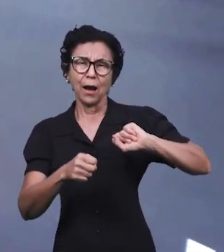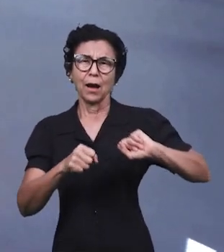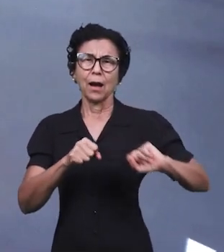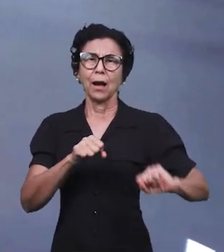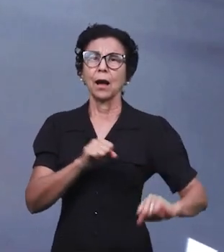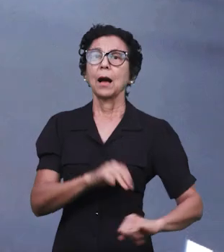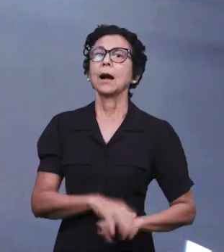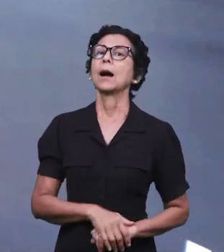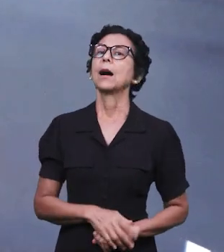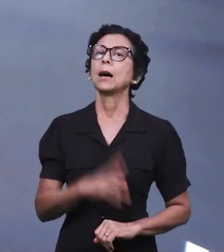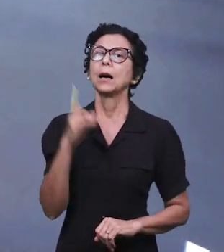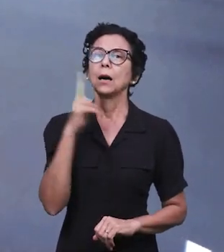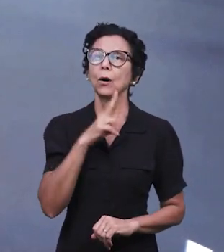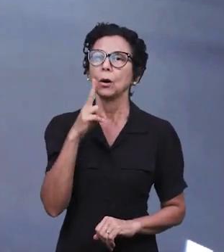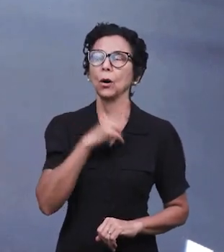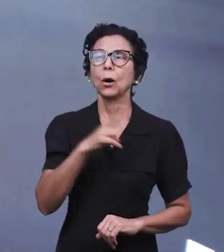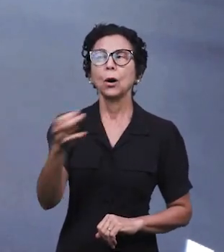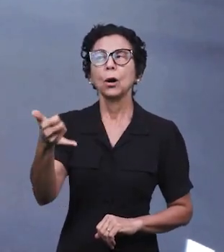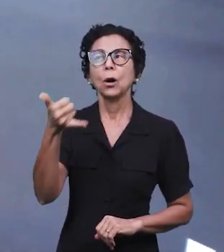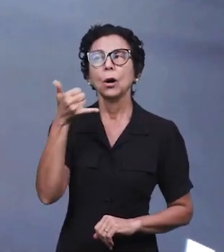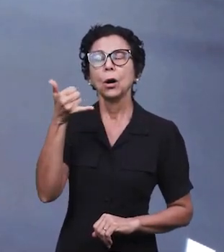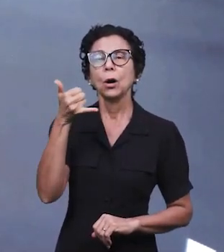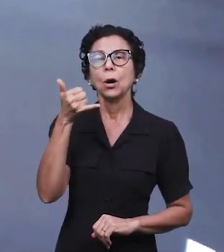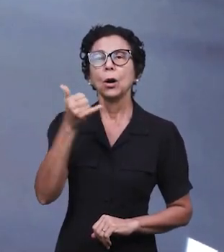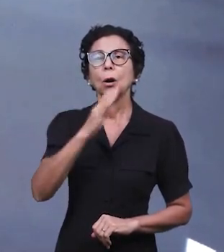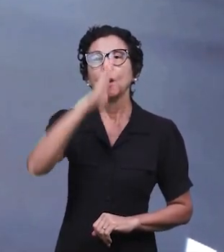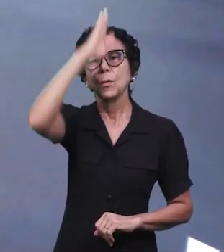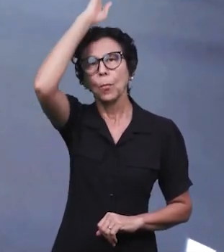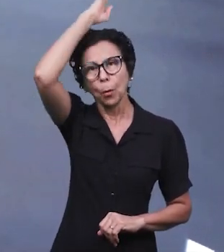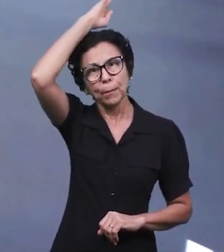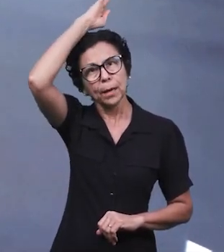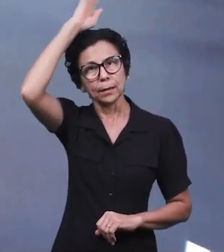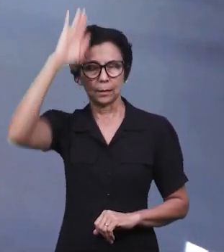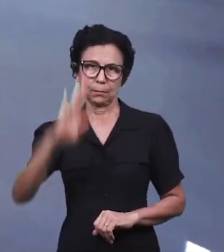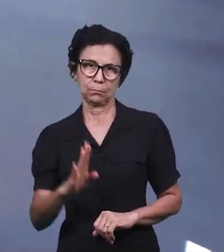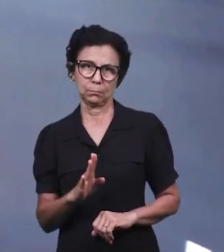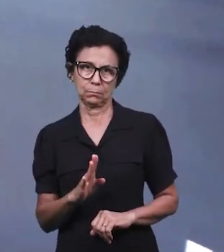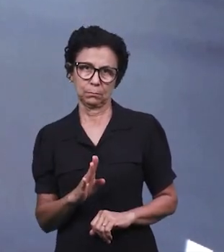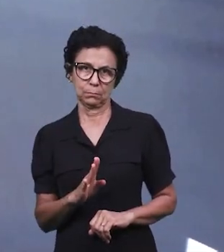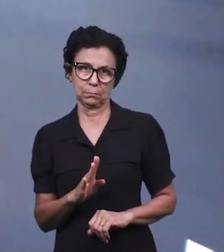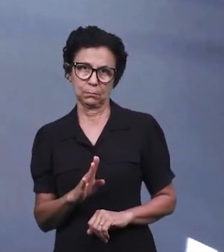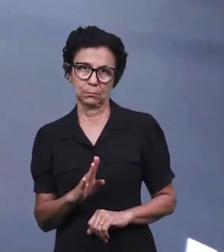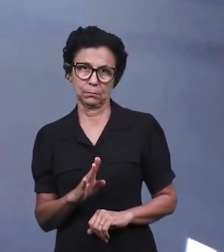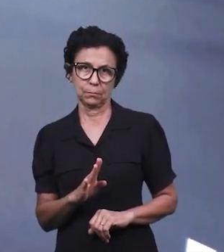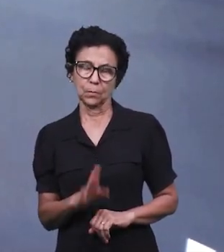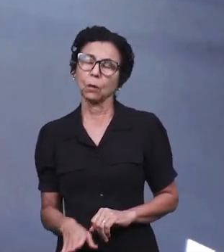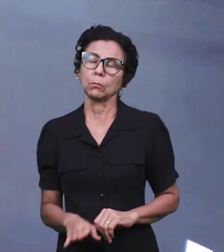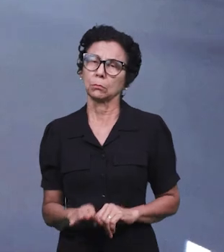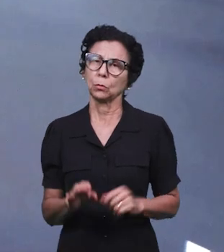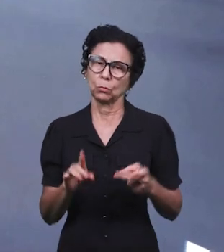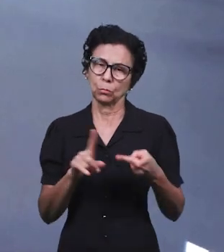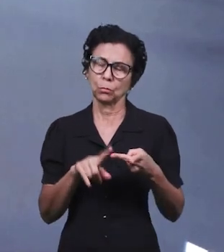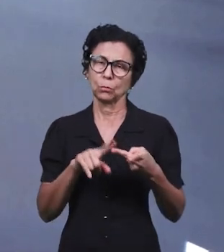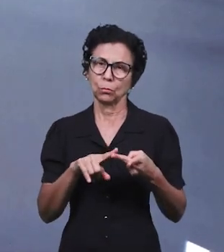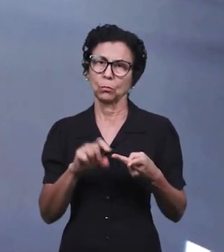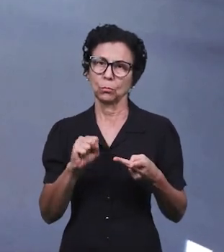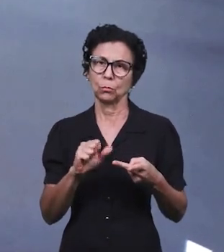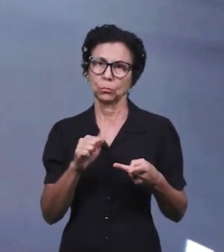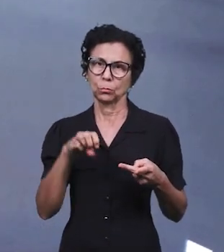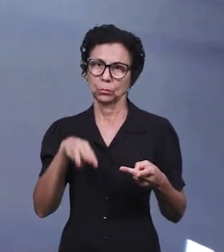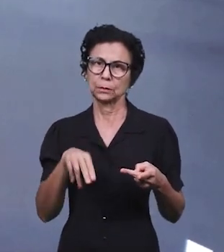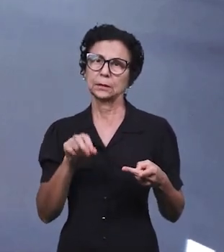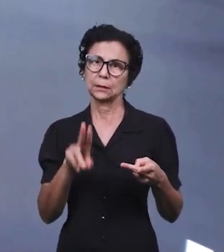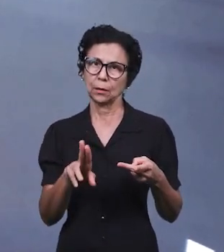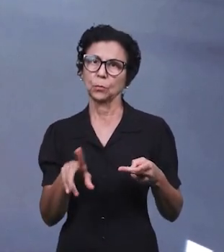socorro vai ser um socorro especializado naquela parte de trauma. Não que o SAMU não atenda trauma, mas o bombeiro é especialista